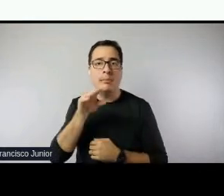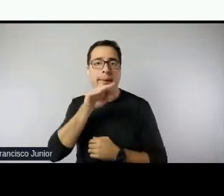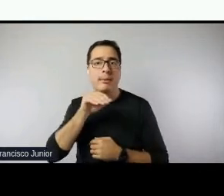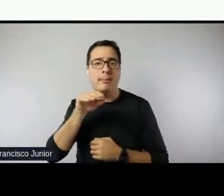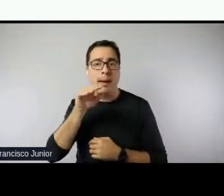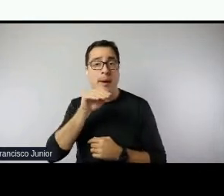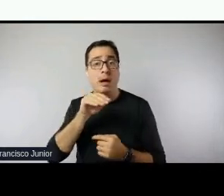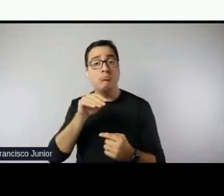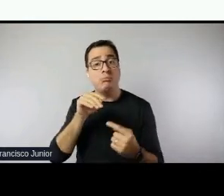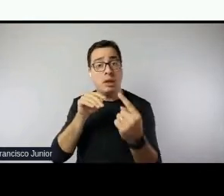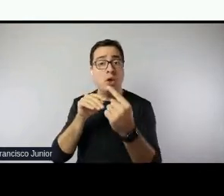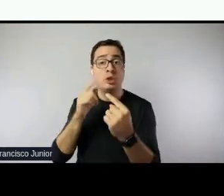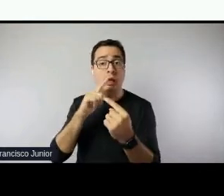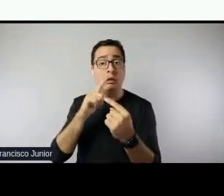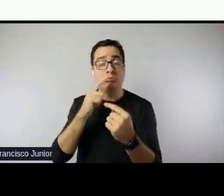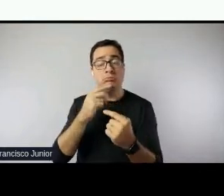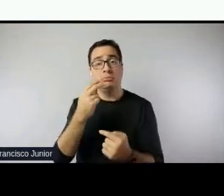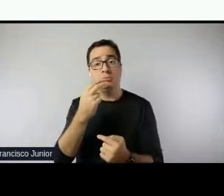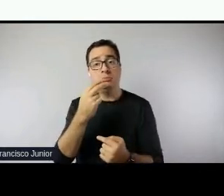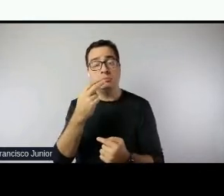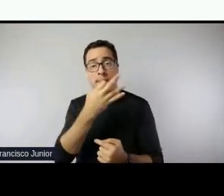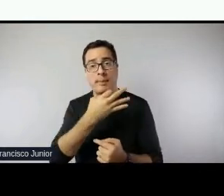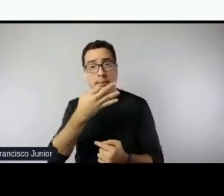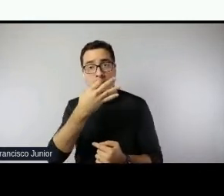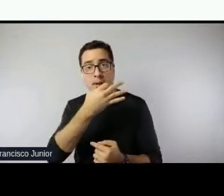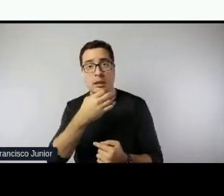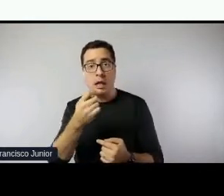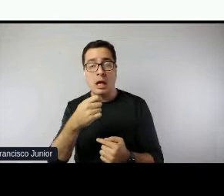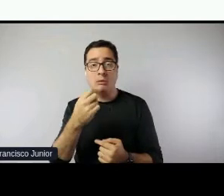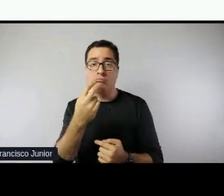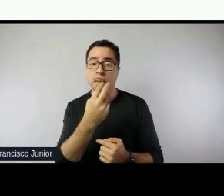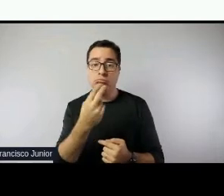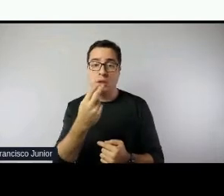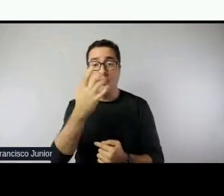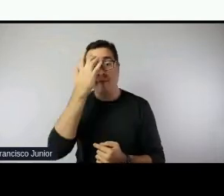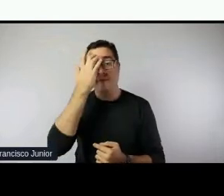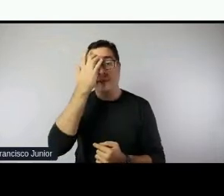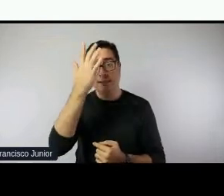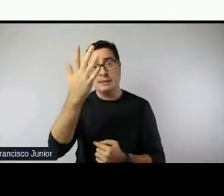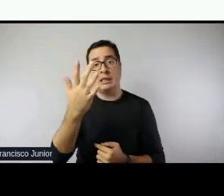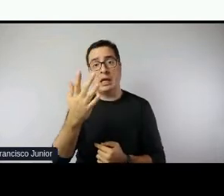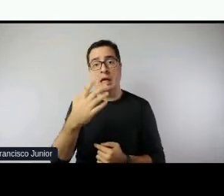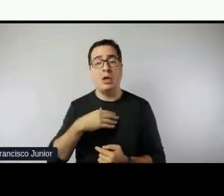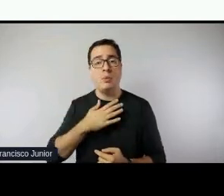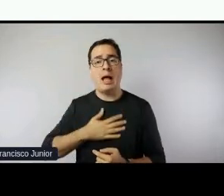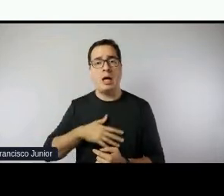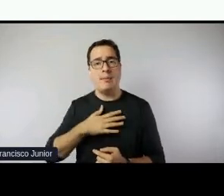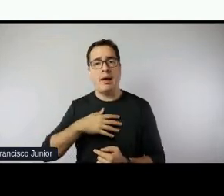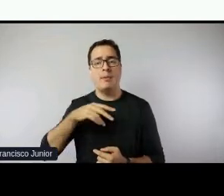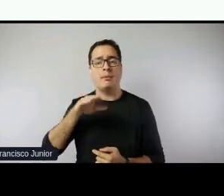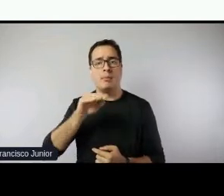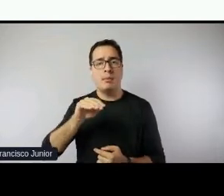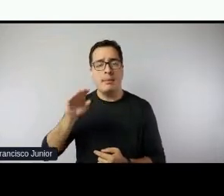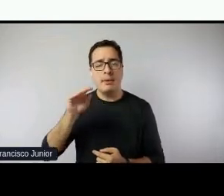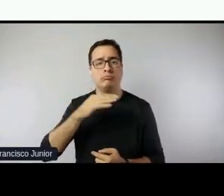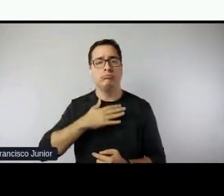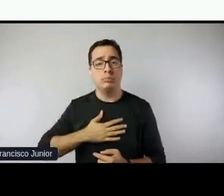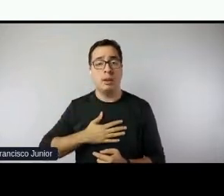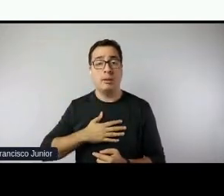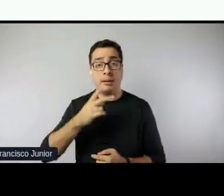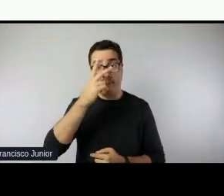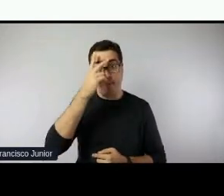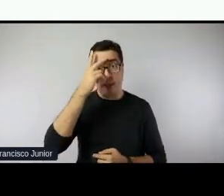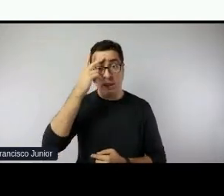que eu possa falar também pausadamente, para facilitar essa leitura labial, né? E para a pessoa